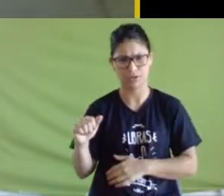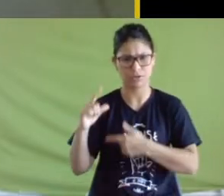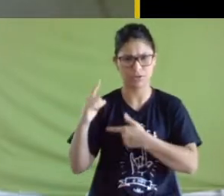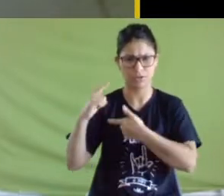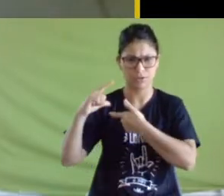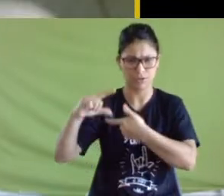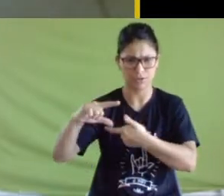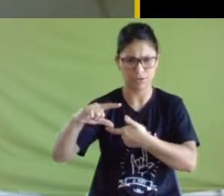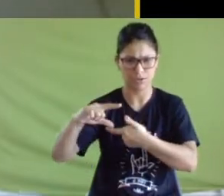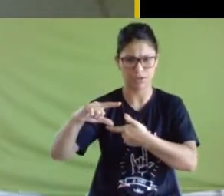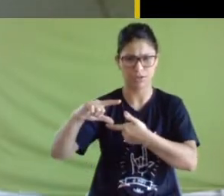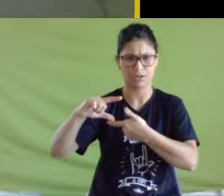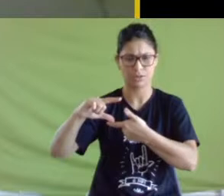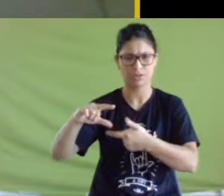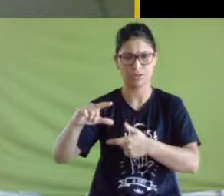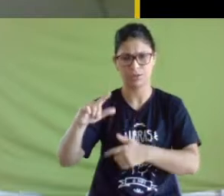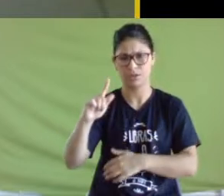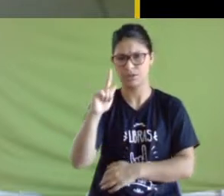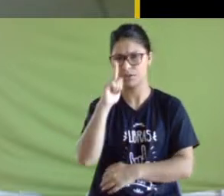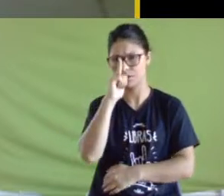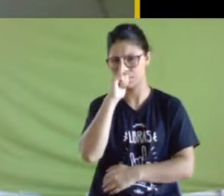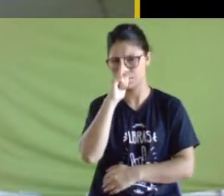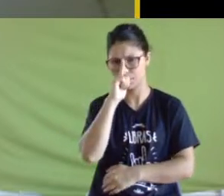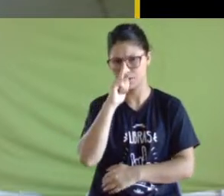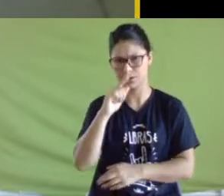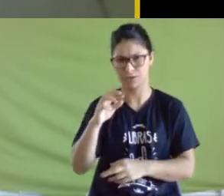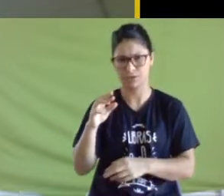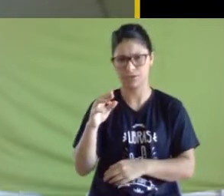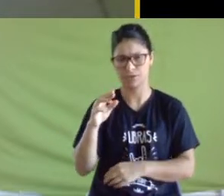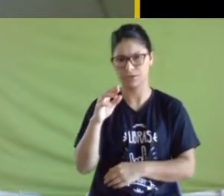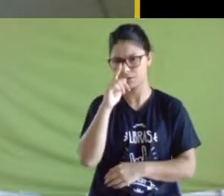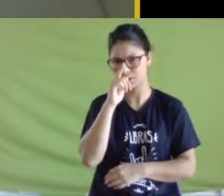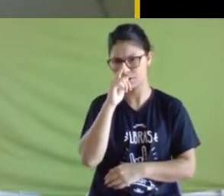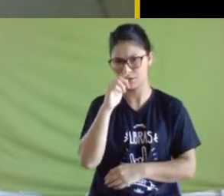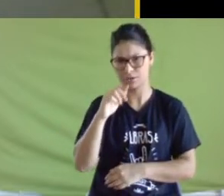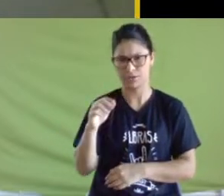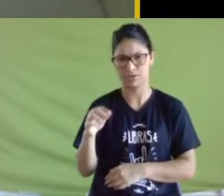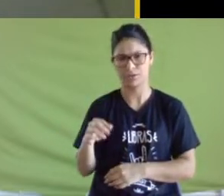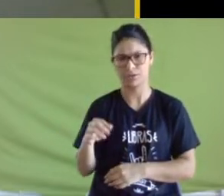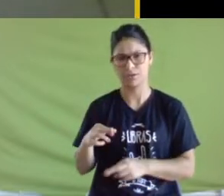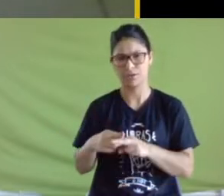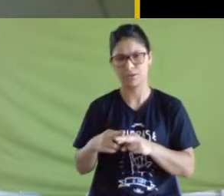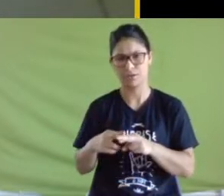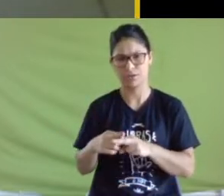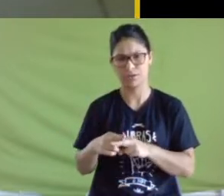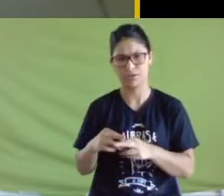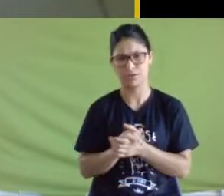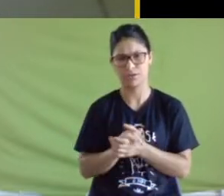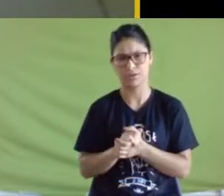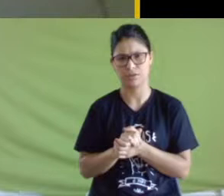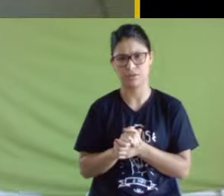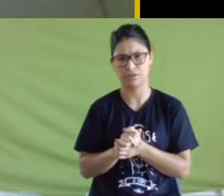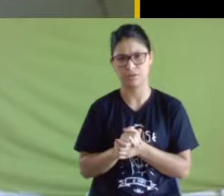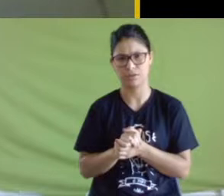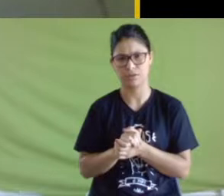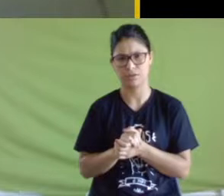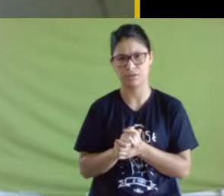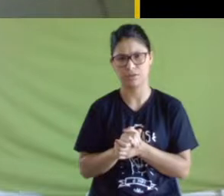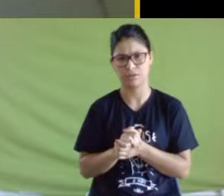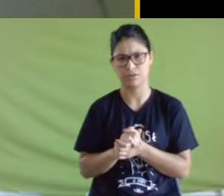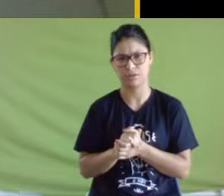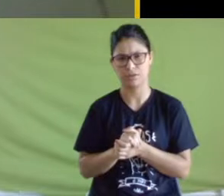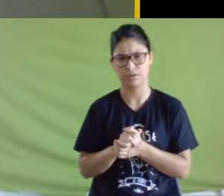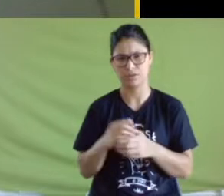aqui a grega, a romana, considera só a elocução como elemento deleitoso. Então, são essas duas questões sobre os